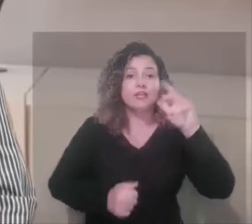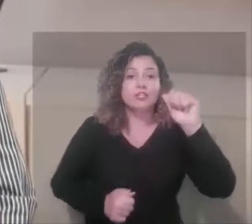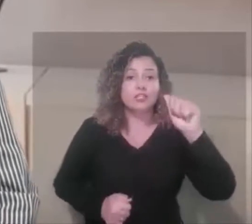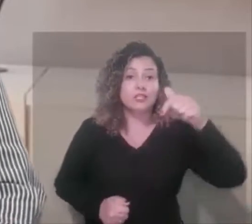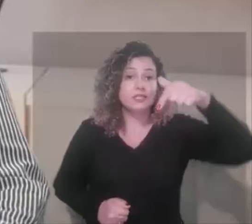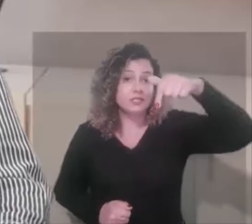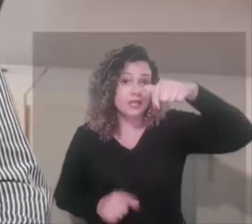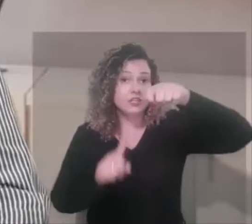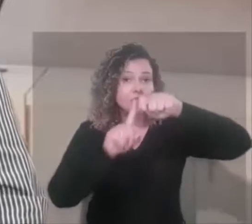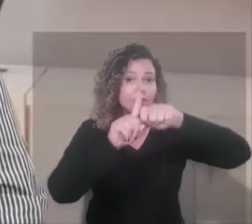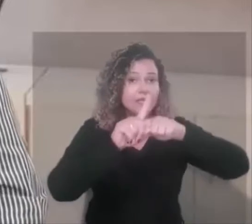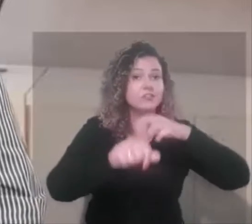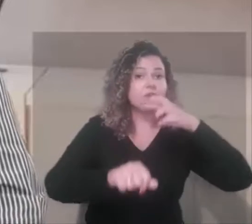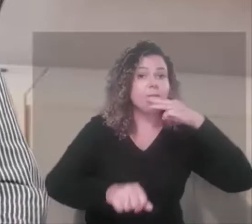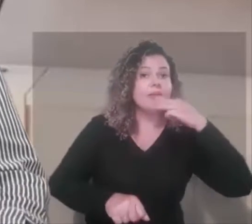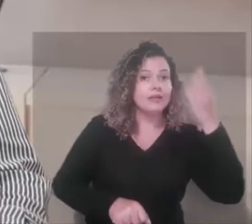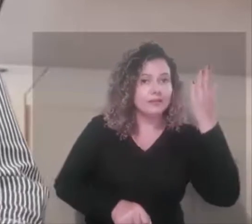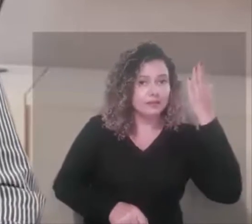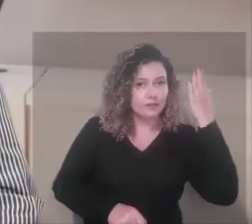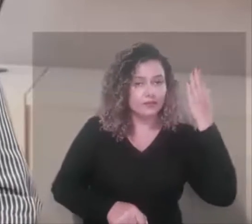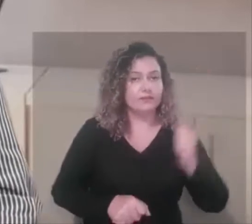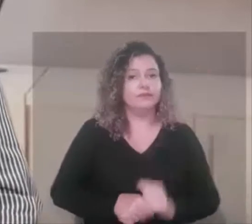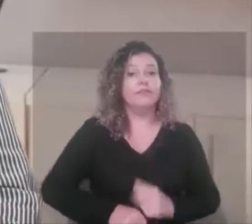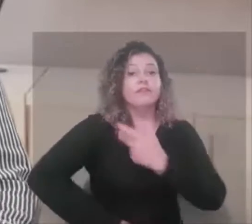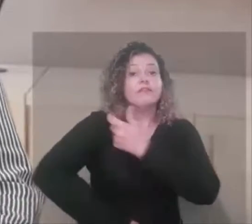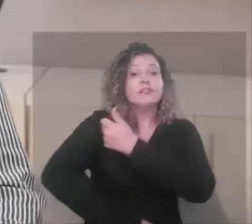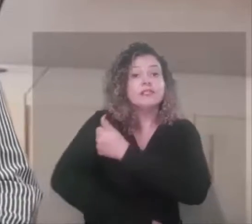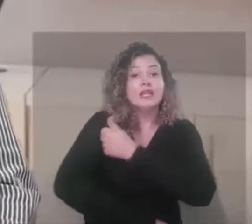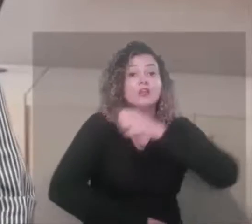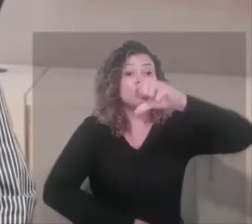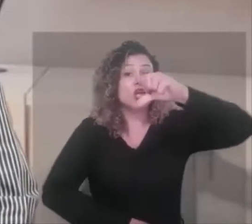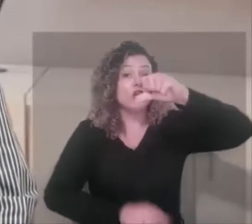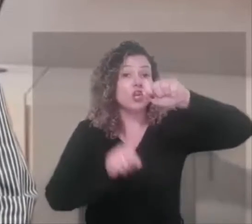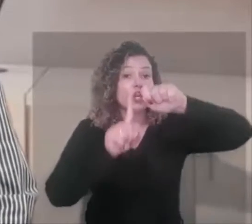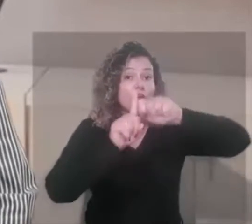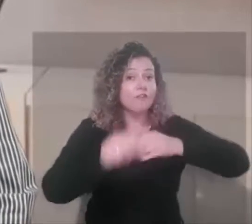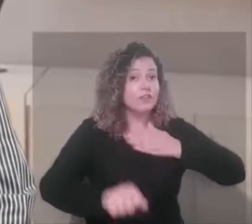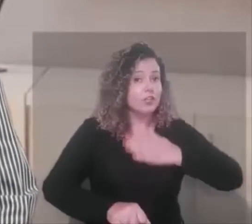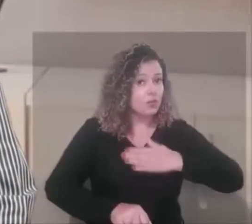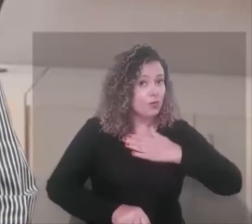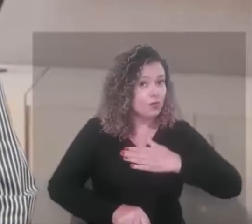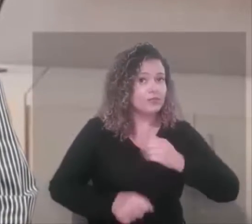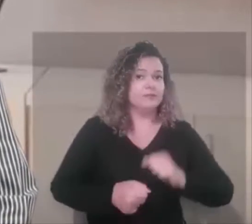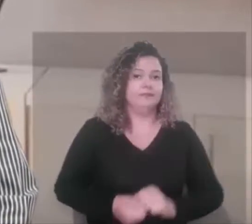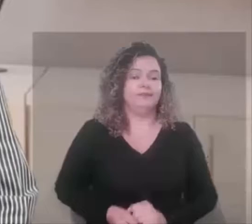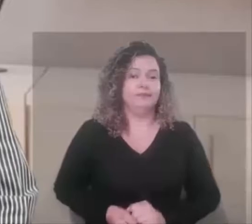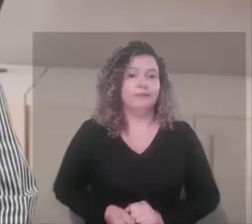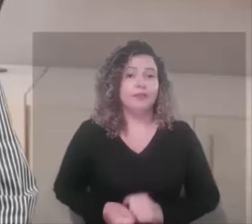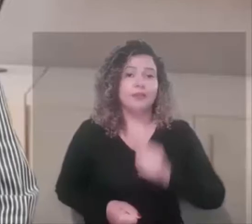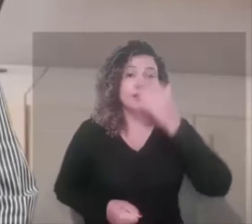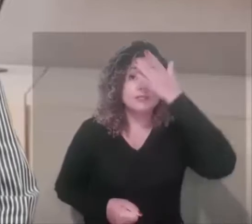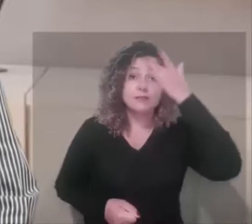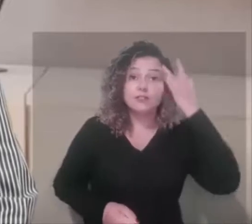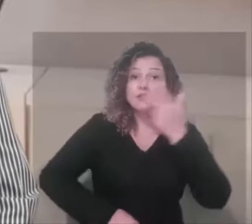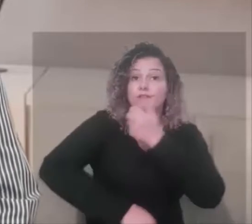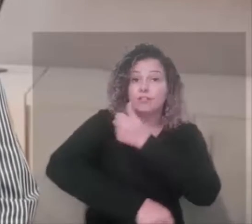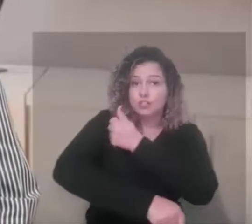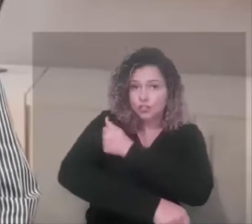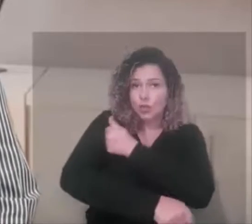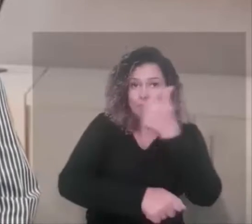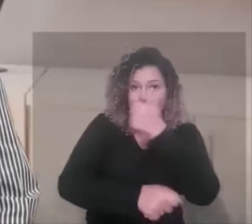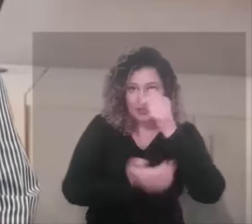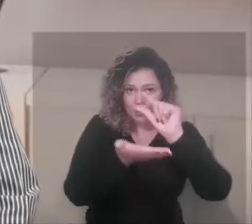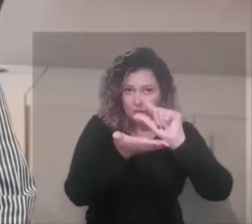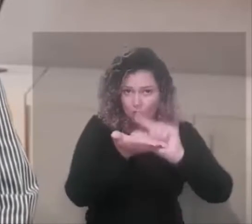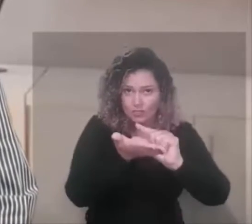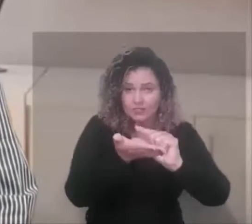maio, recebe a segunda dose na próxima segunda-feira, dia 9 de agosto. Já quem recebeu a primeira dose até o dia 11 de